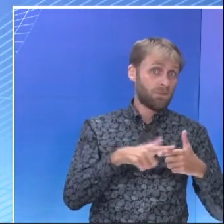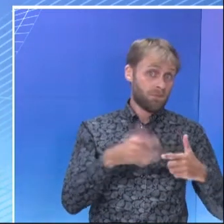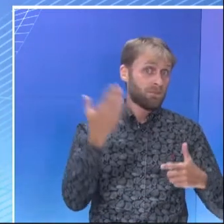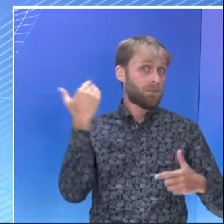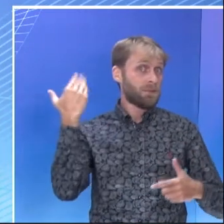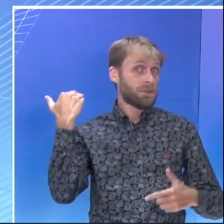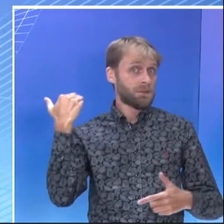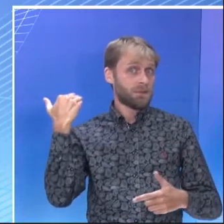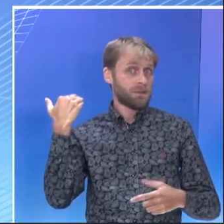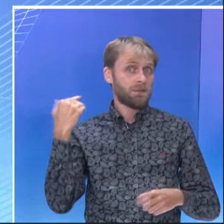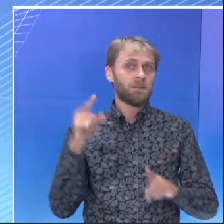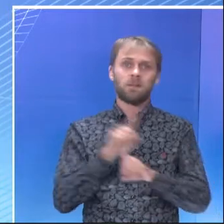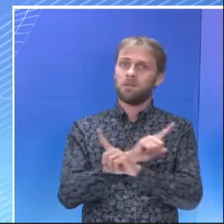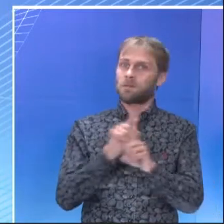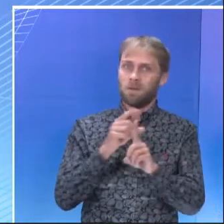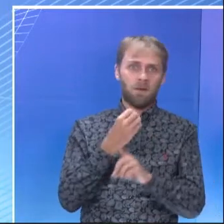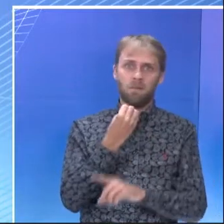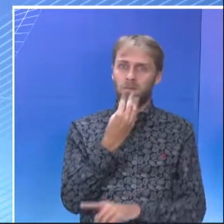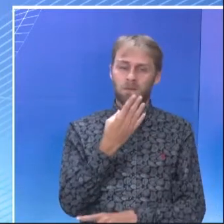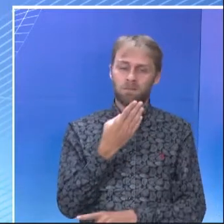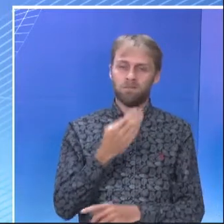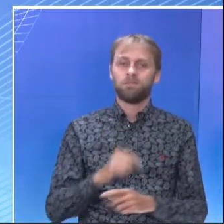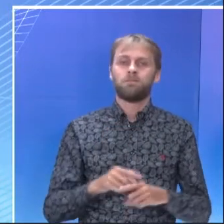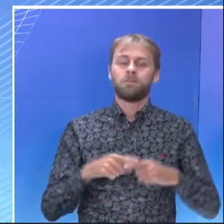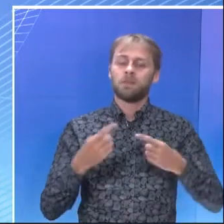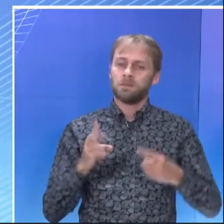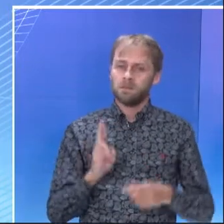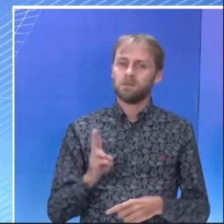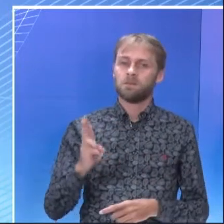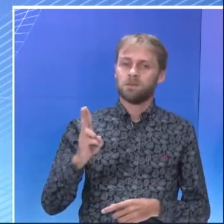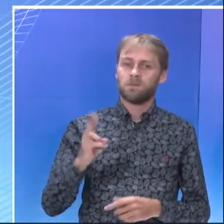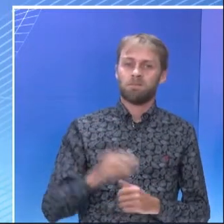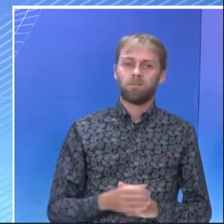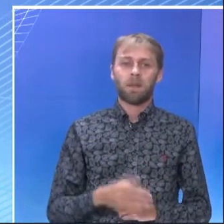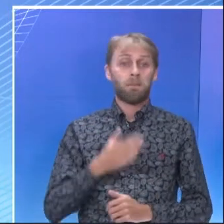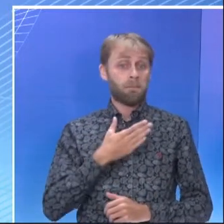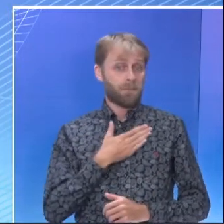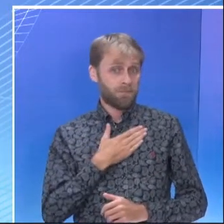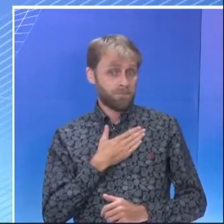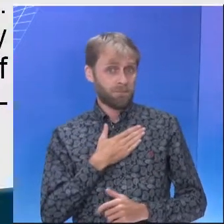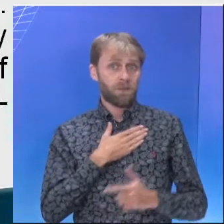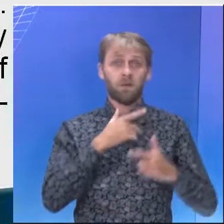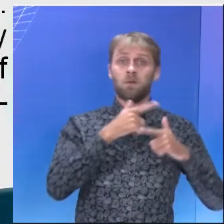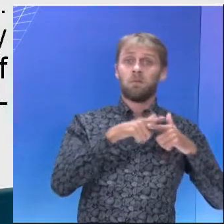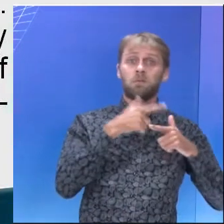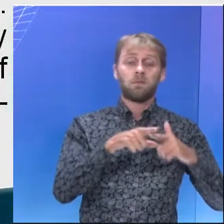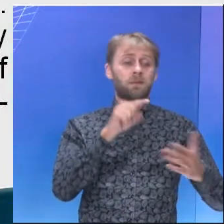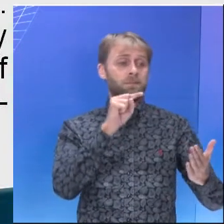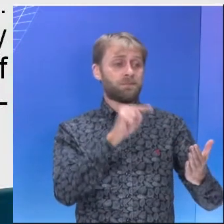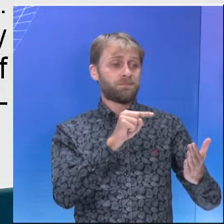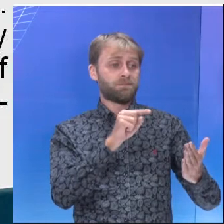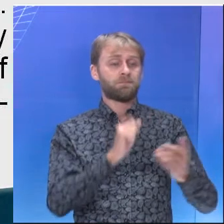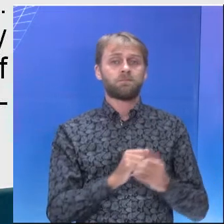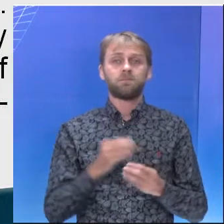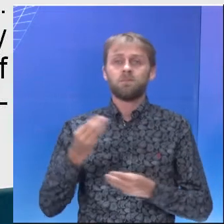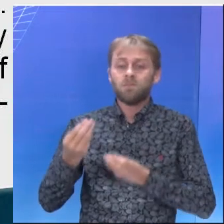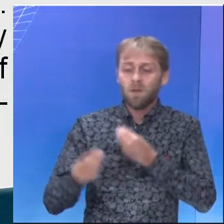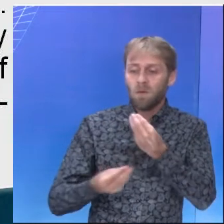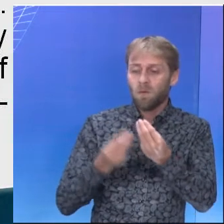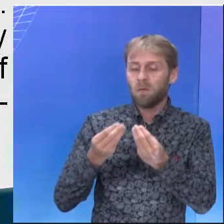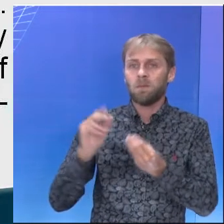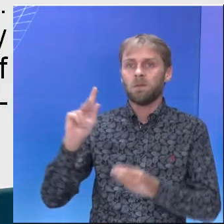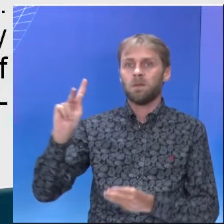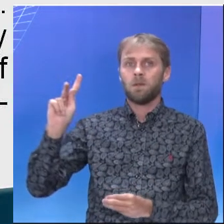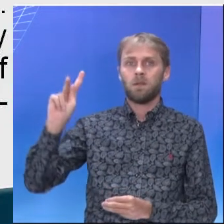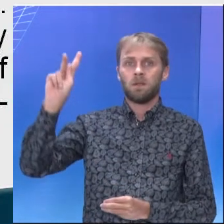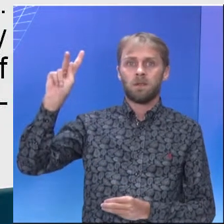está falando de coisa positiva, não. Mas vamos continuar? For me, the problem is the way Khan Academy is being